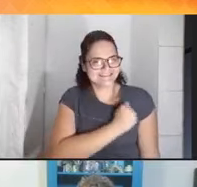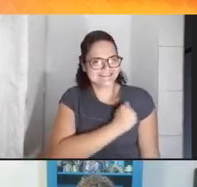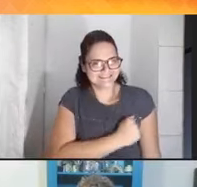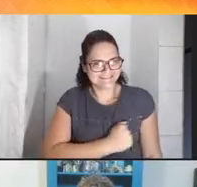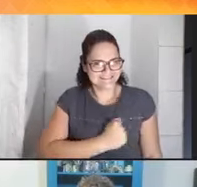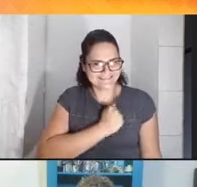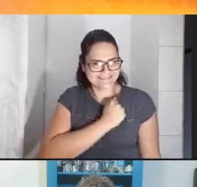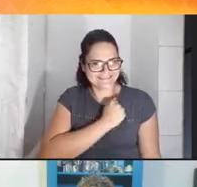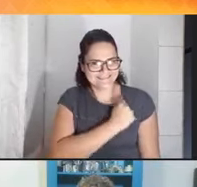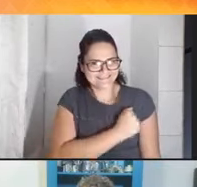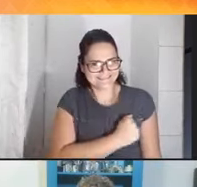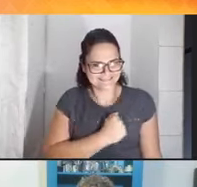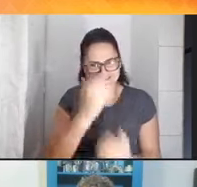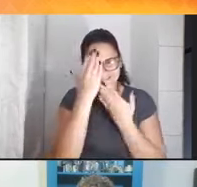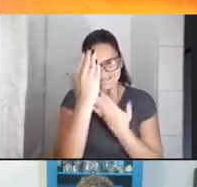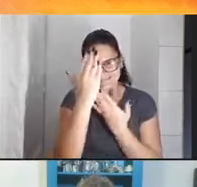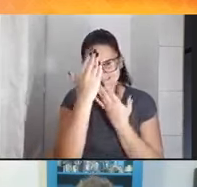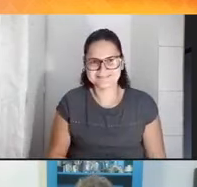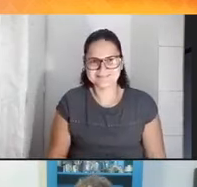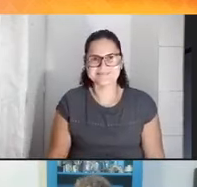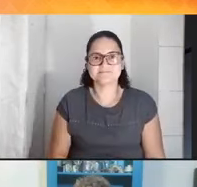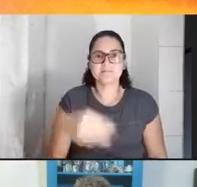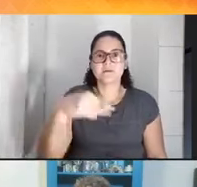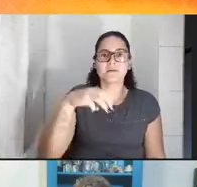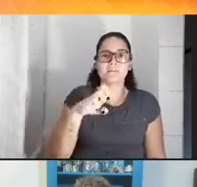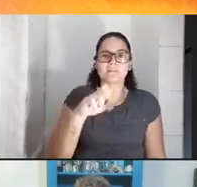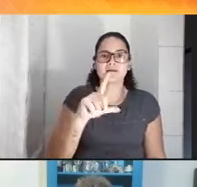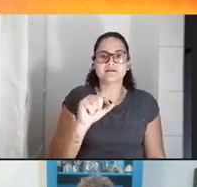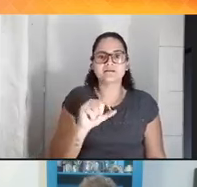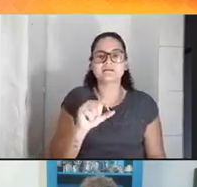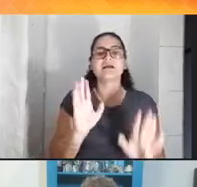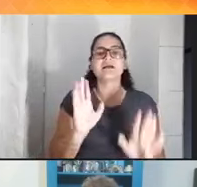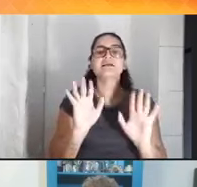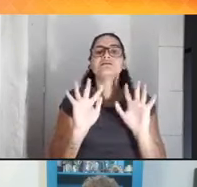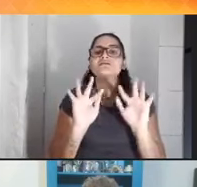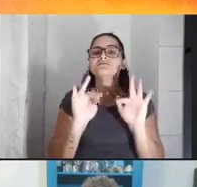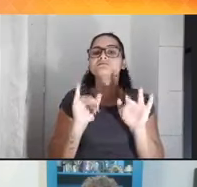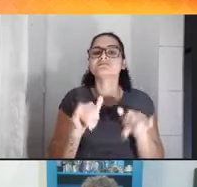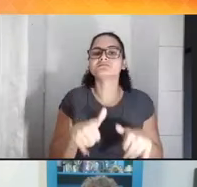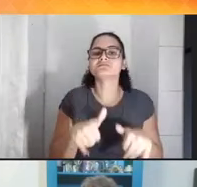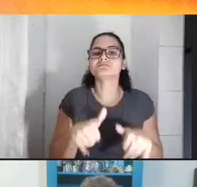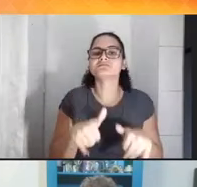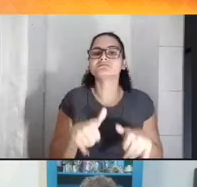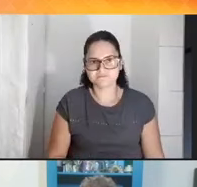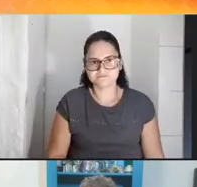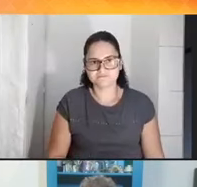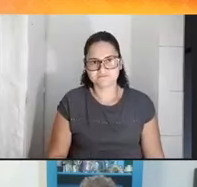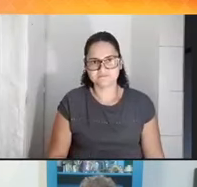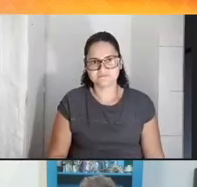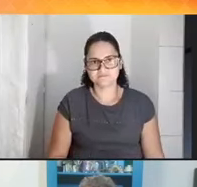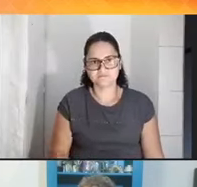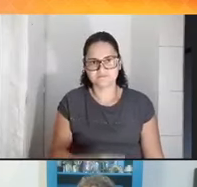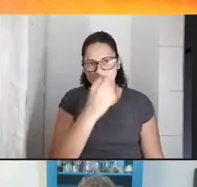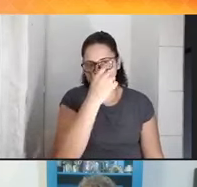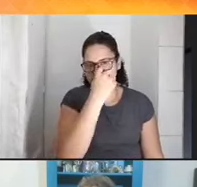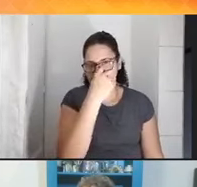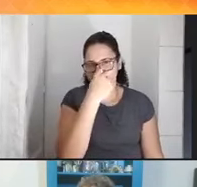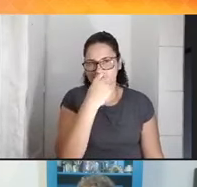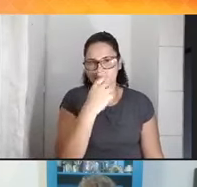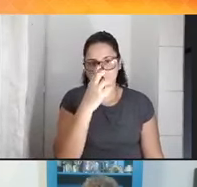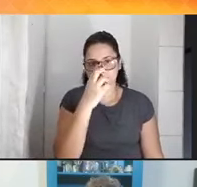Obrigada. Marcelo, suas considerações não finais, né? A gente não costuma mais